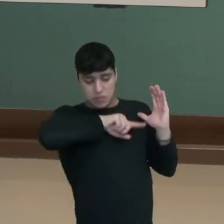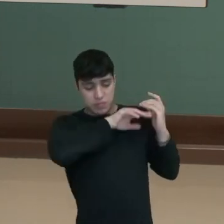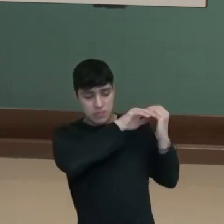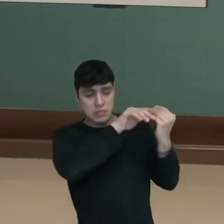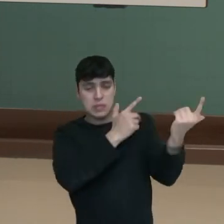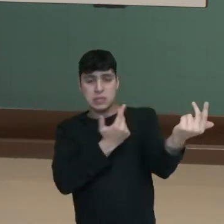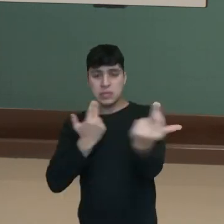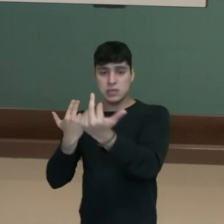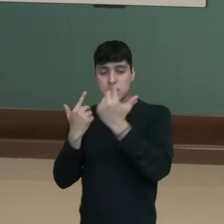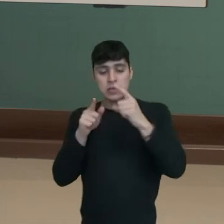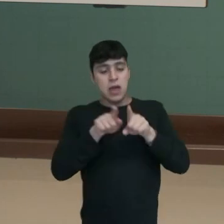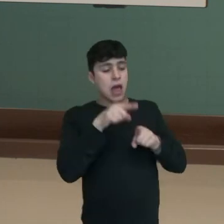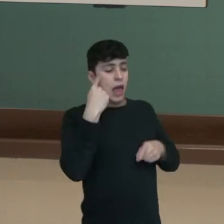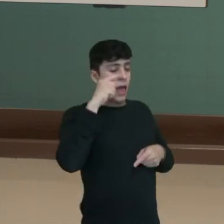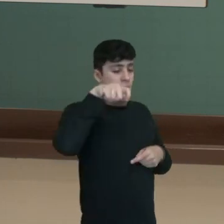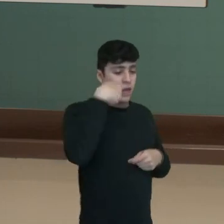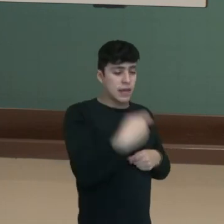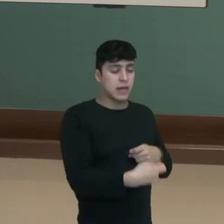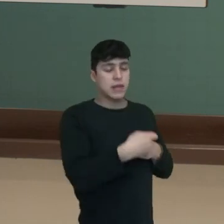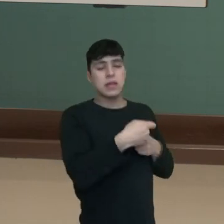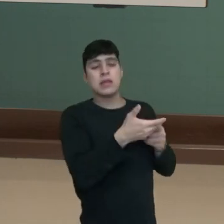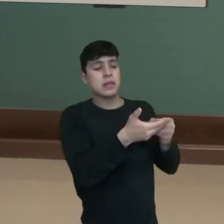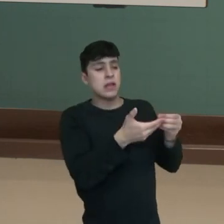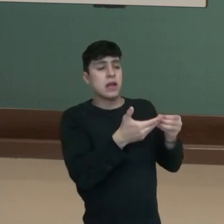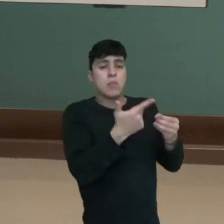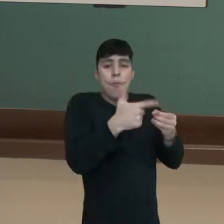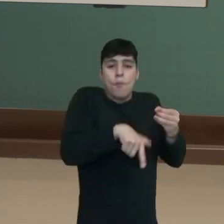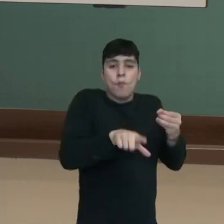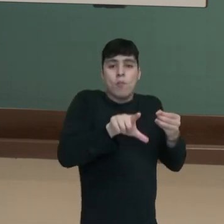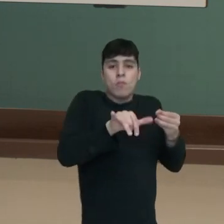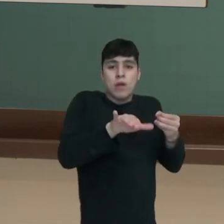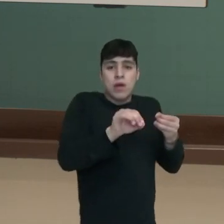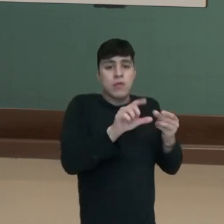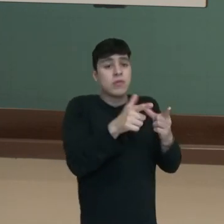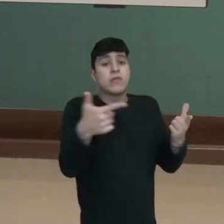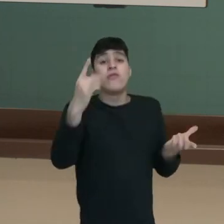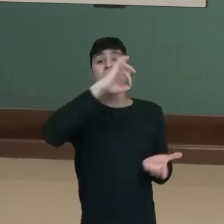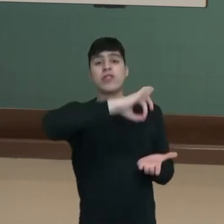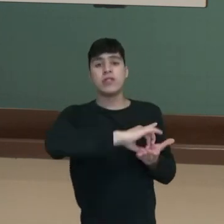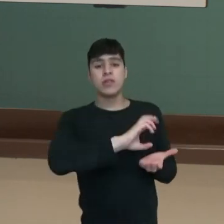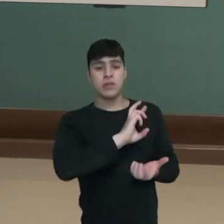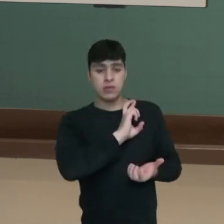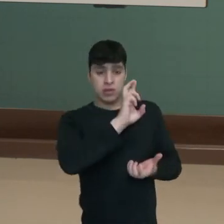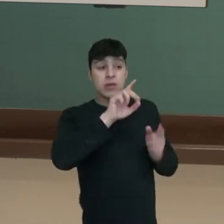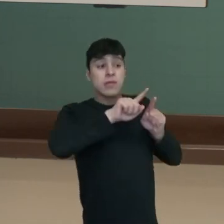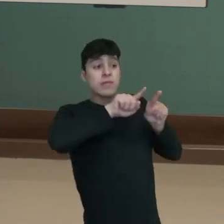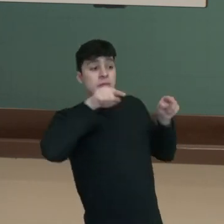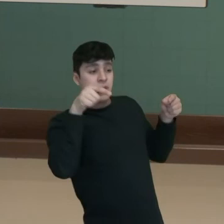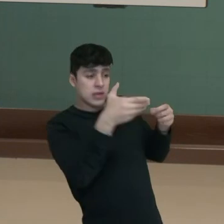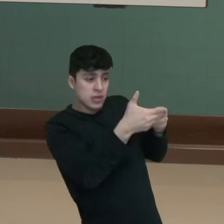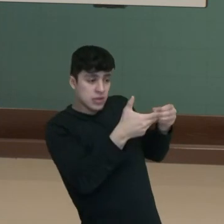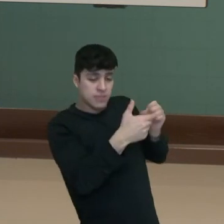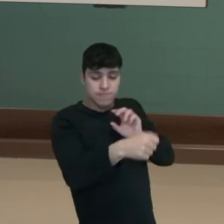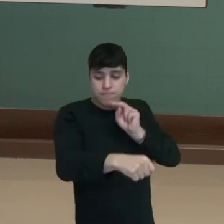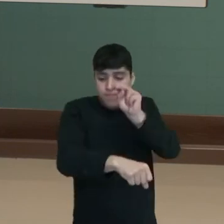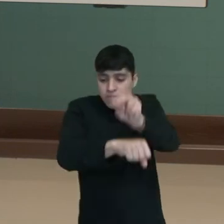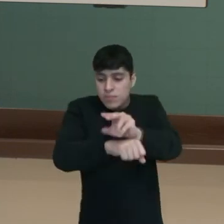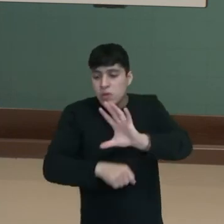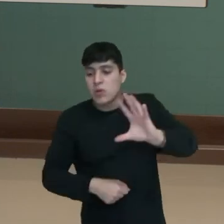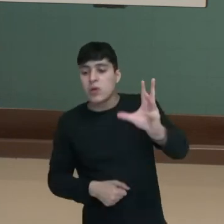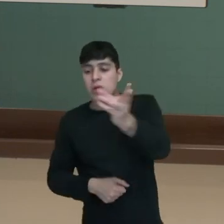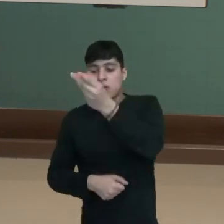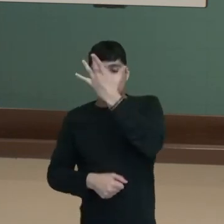o Estado é laico e que, por isso, não tem religião oficial, mas deve garantir a liberdade religiosa